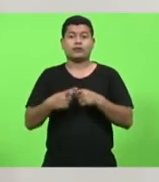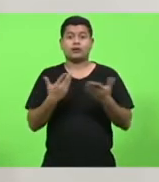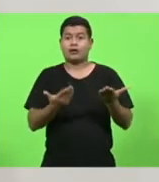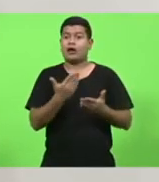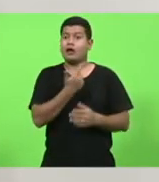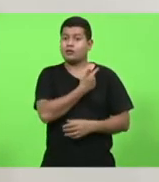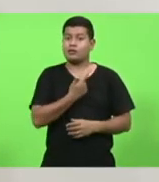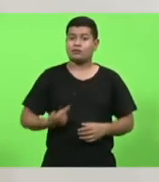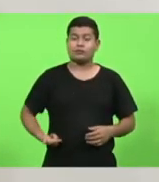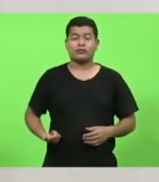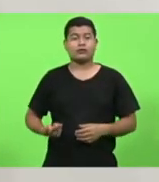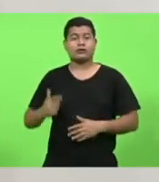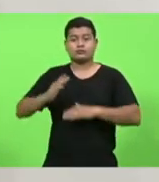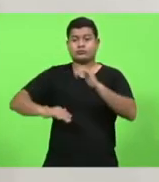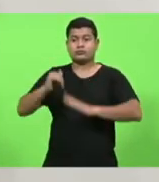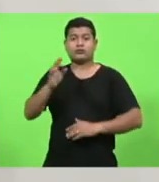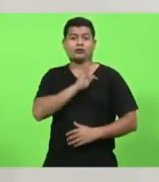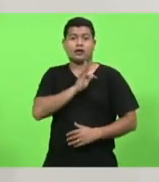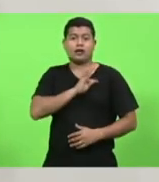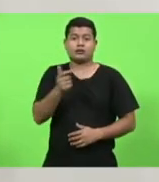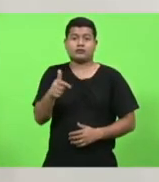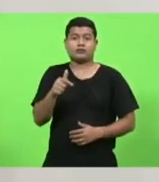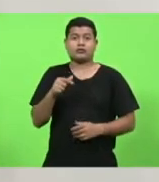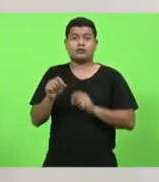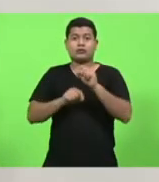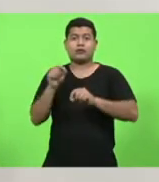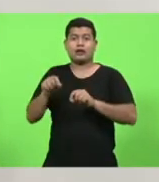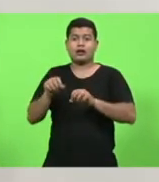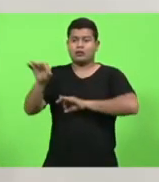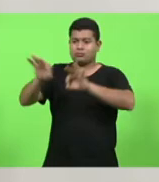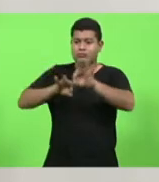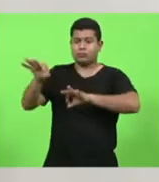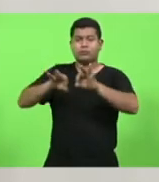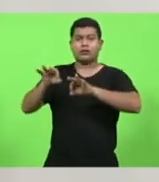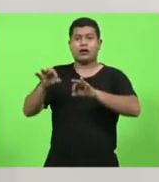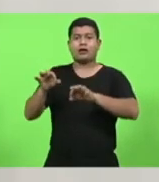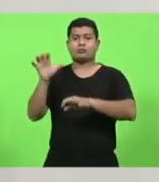capacidade técnica de fazer um projeto que é um toldo, que liga